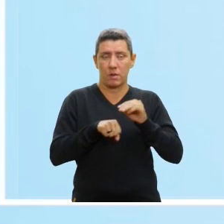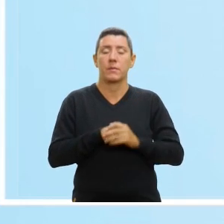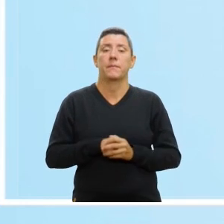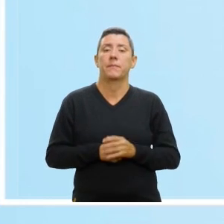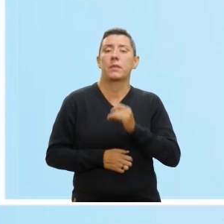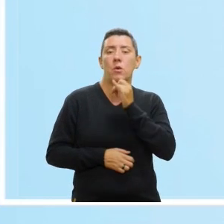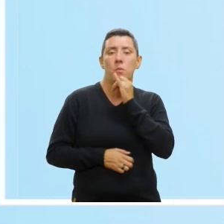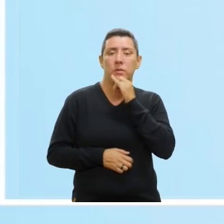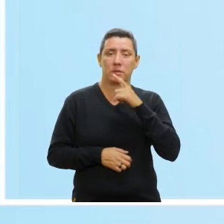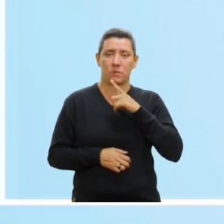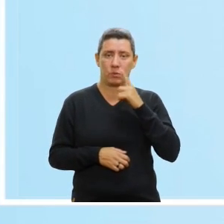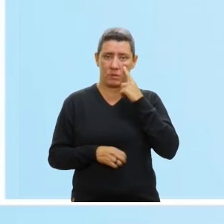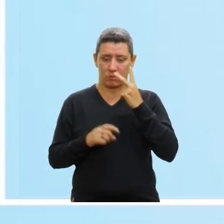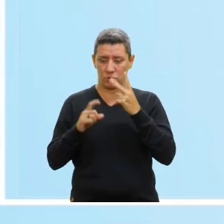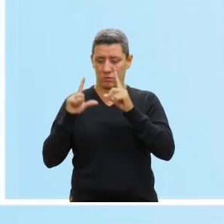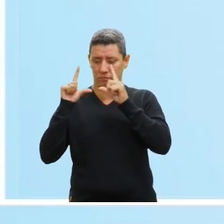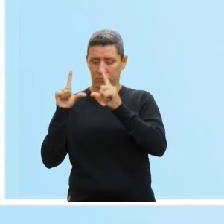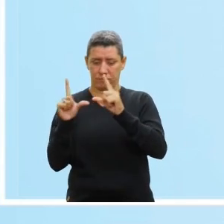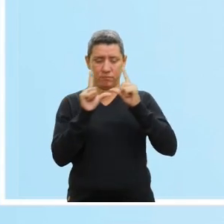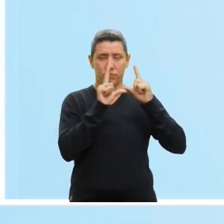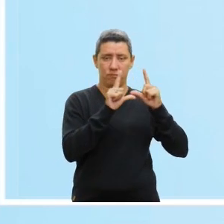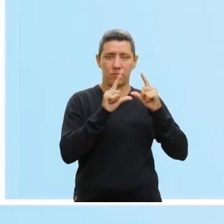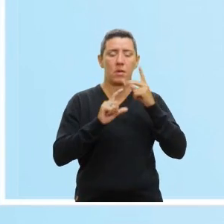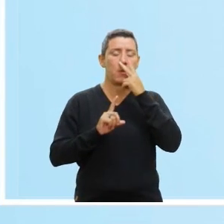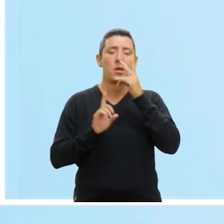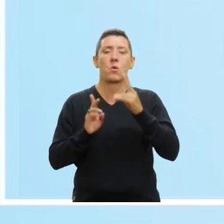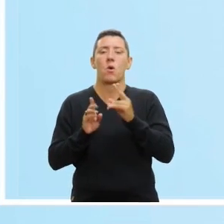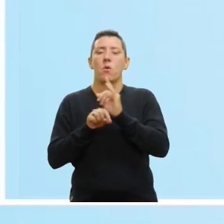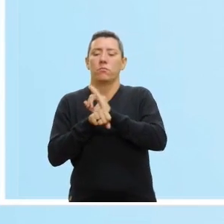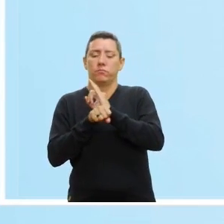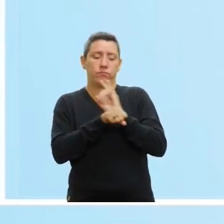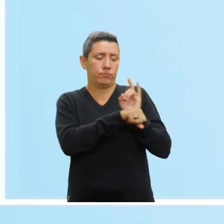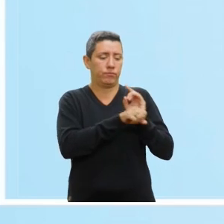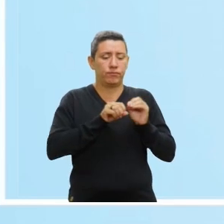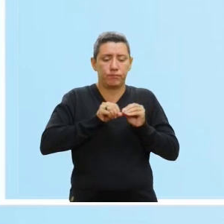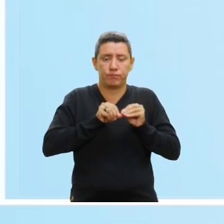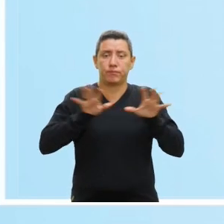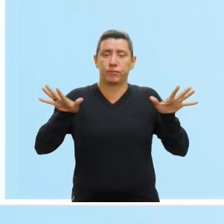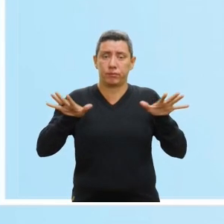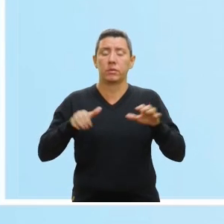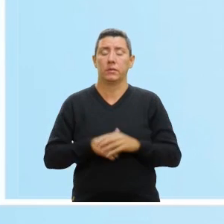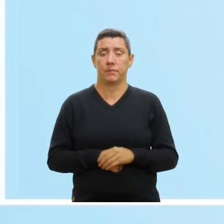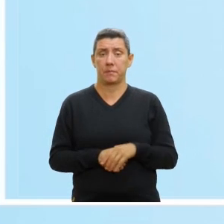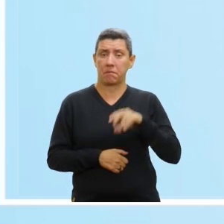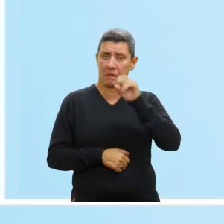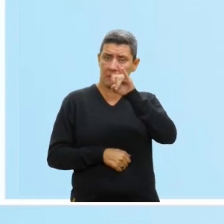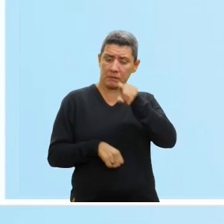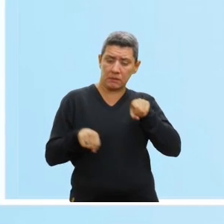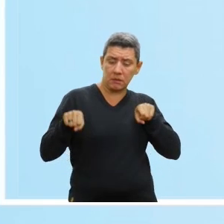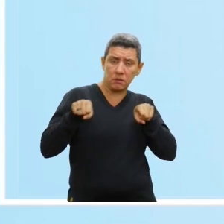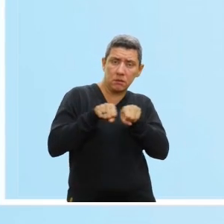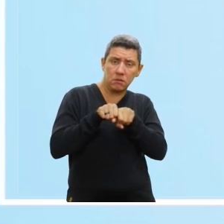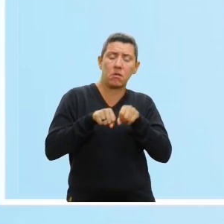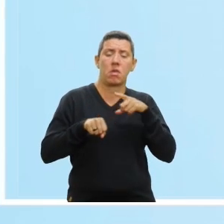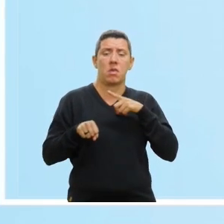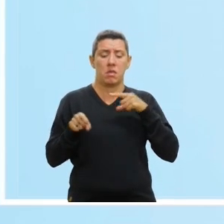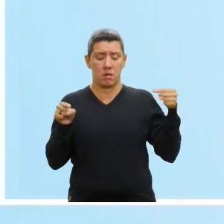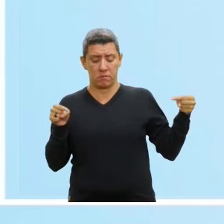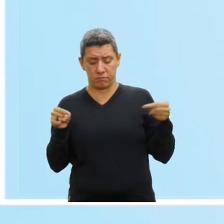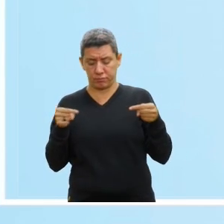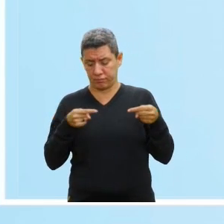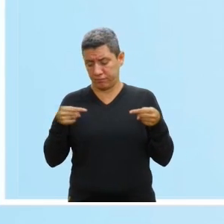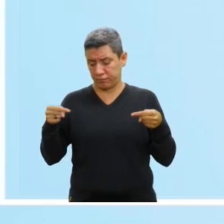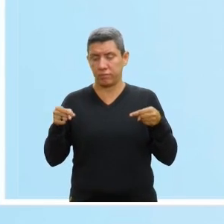dois switches interligados. Como funciona? Você tem uma fibra ótica, simplesmente você coloca um laser de um lado, ele sai do outro lado,